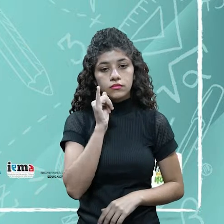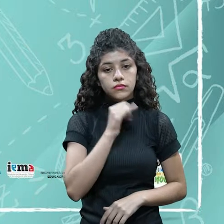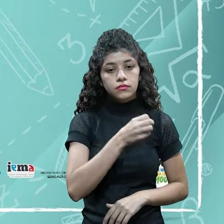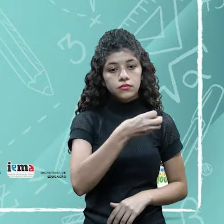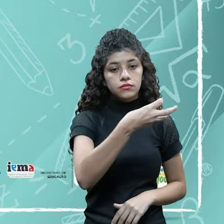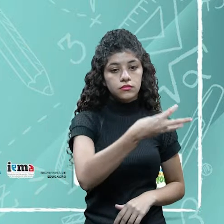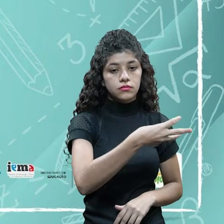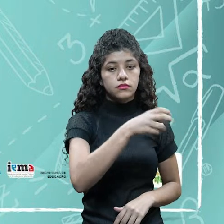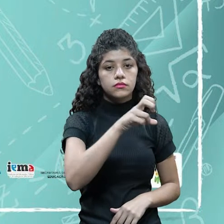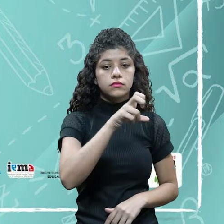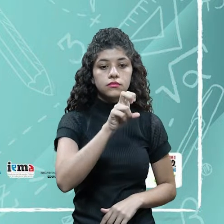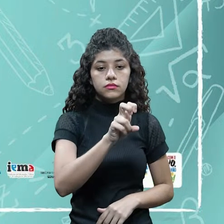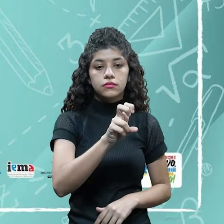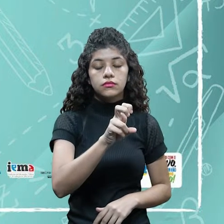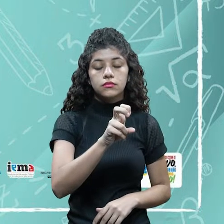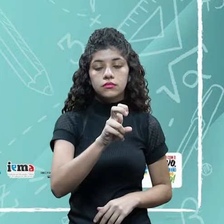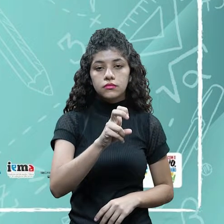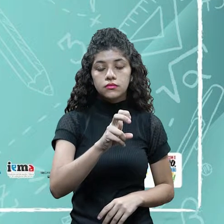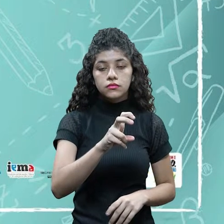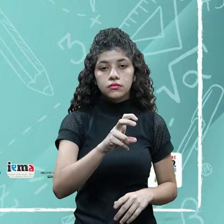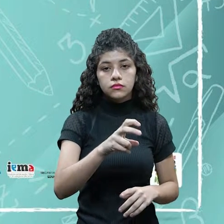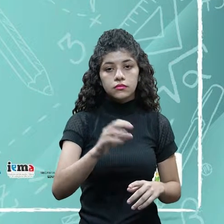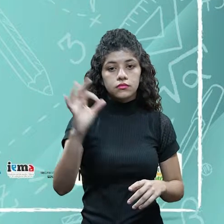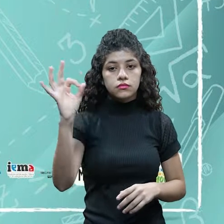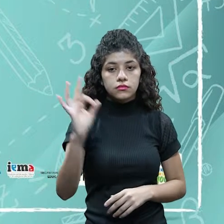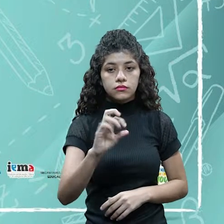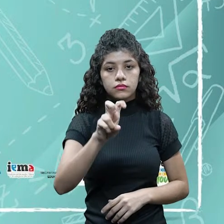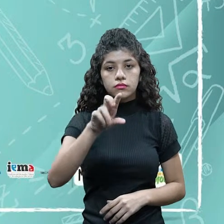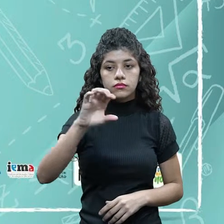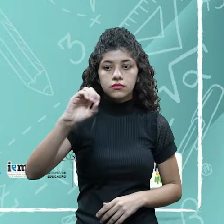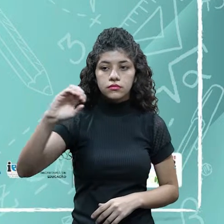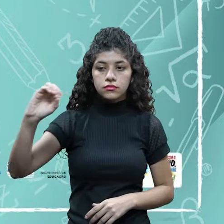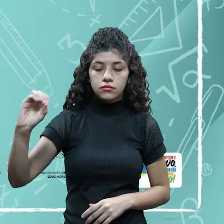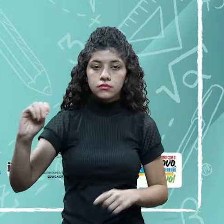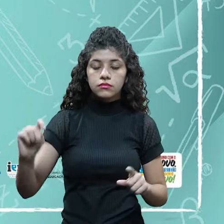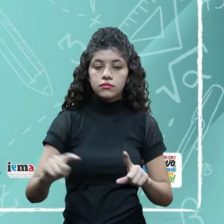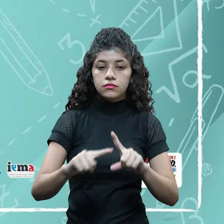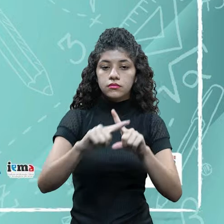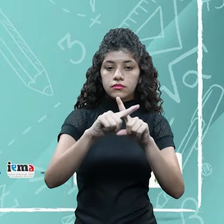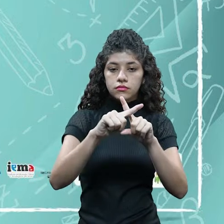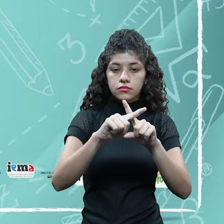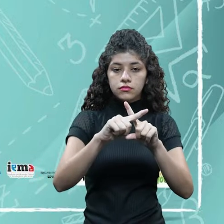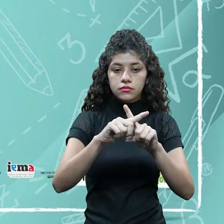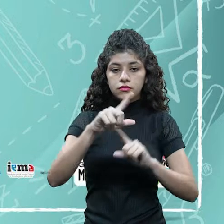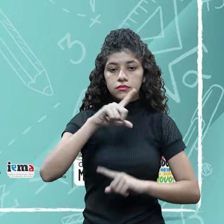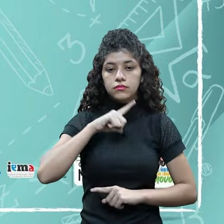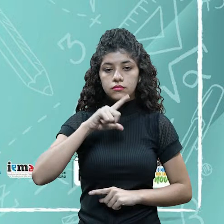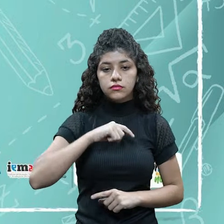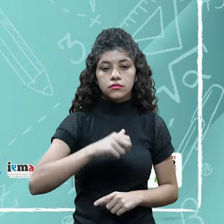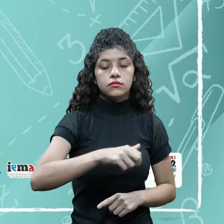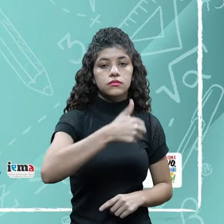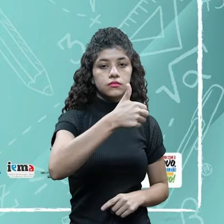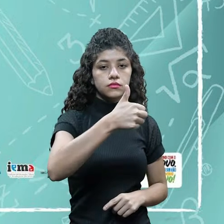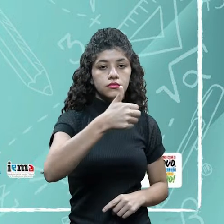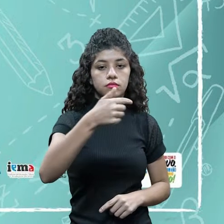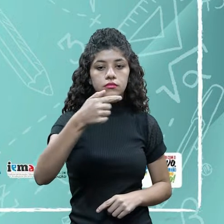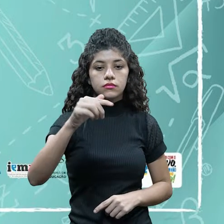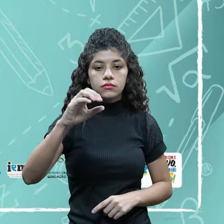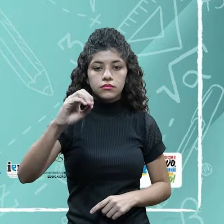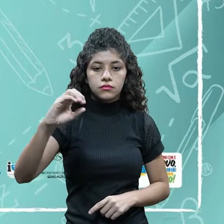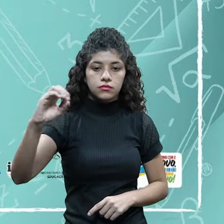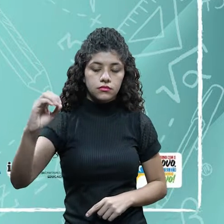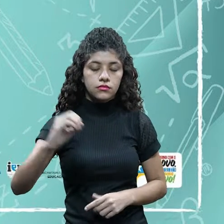calcular 35% de 500, multiplique 35 por 500, fazendo isso você obtém um valor de 35 vezes